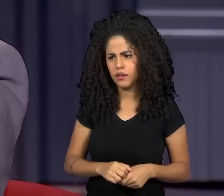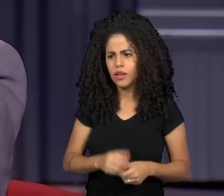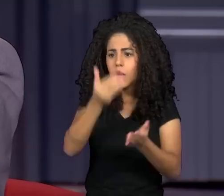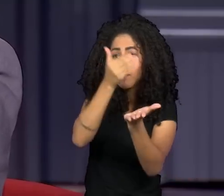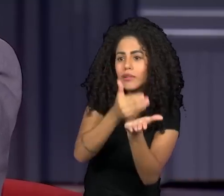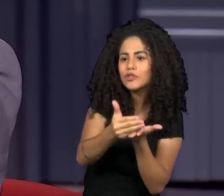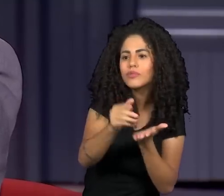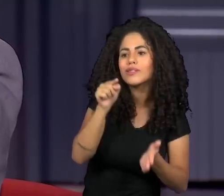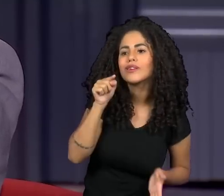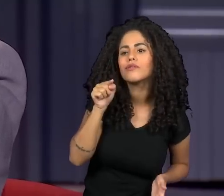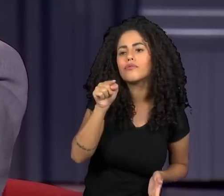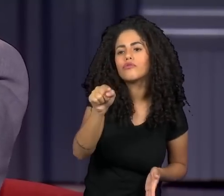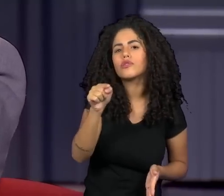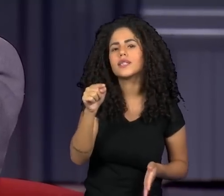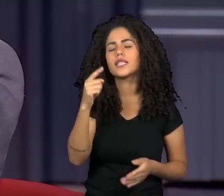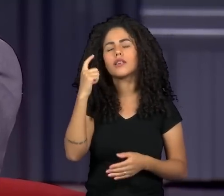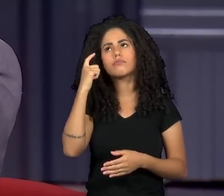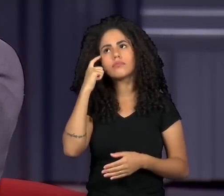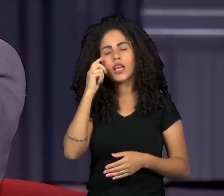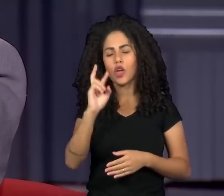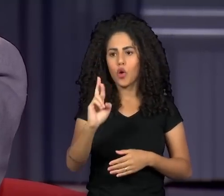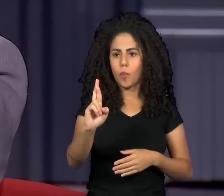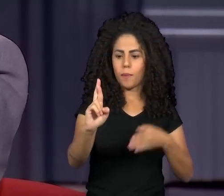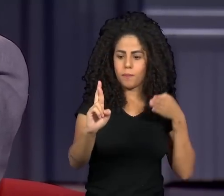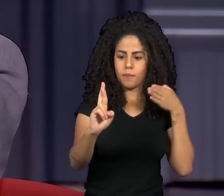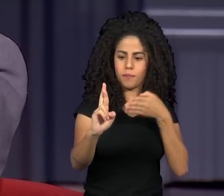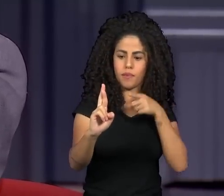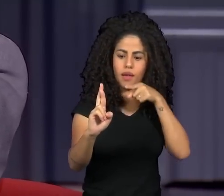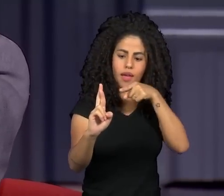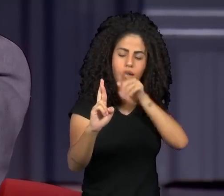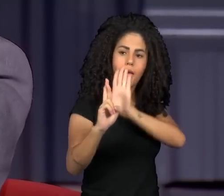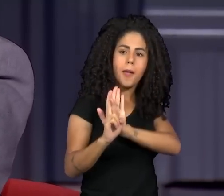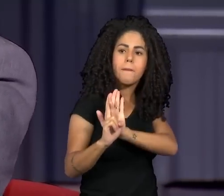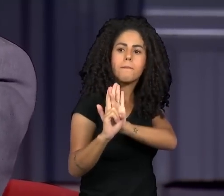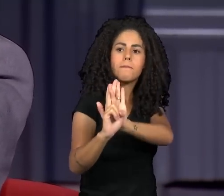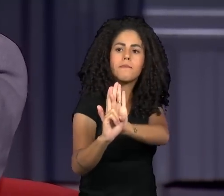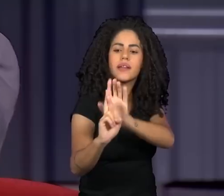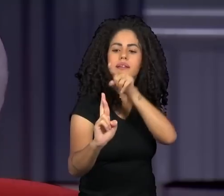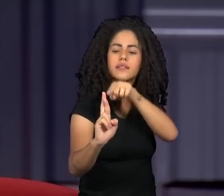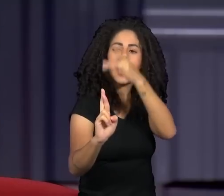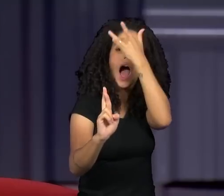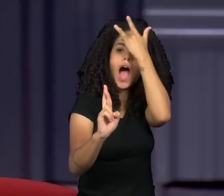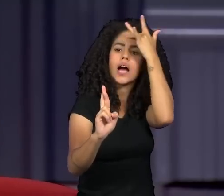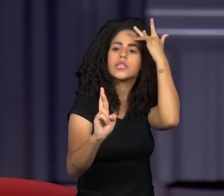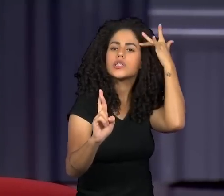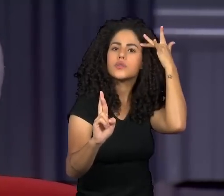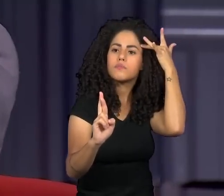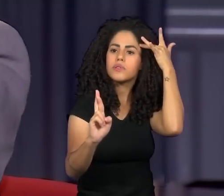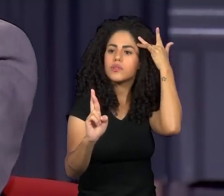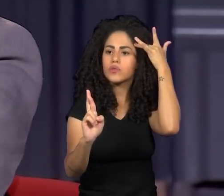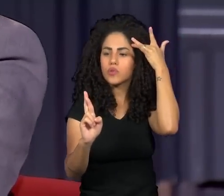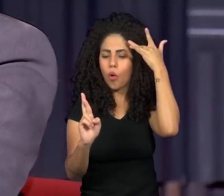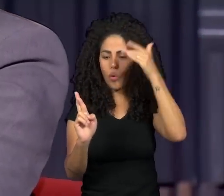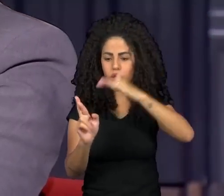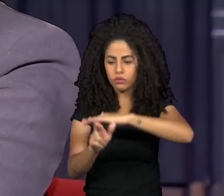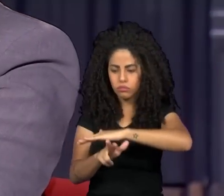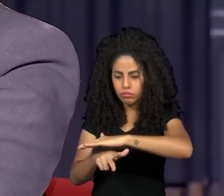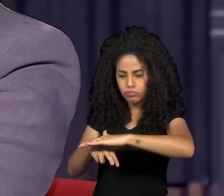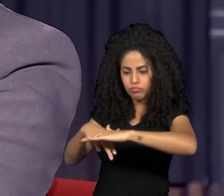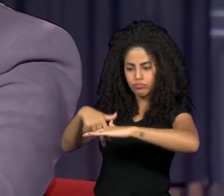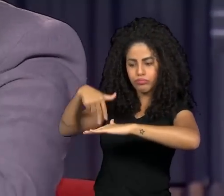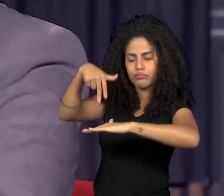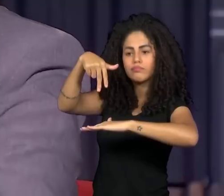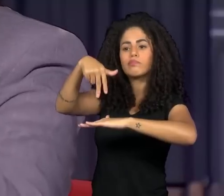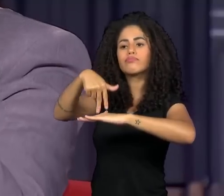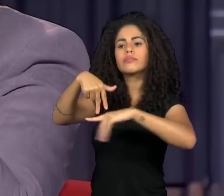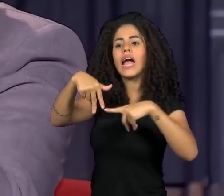você tem um representante que faz as pessoas saírem do submundo acreditando